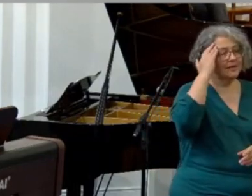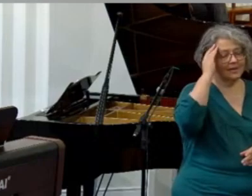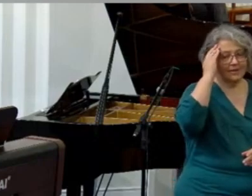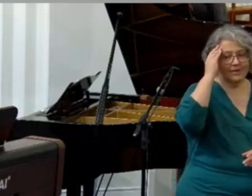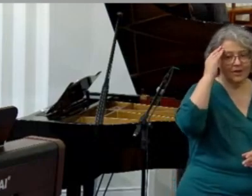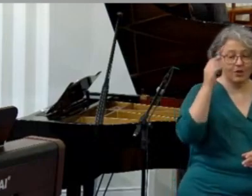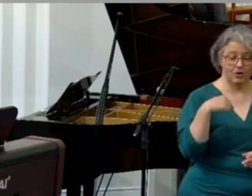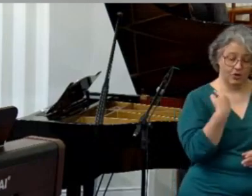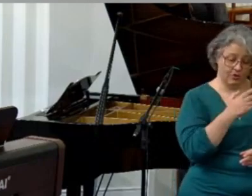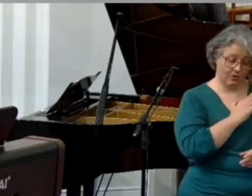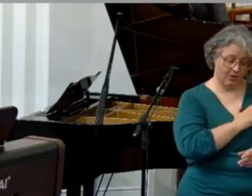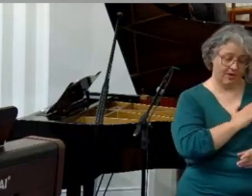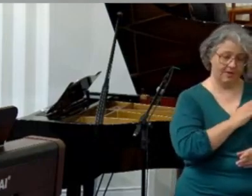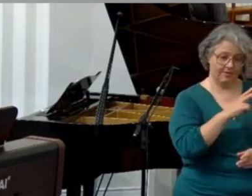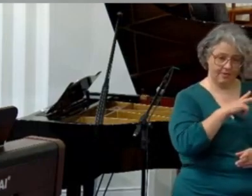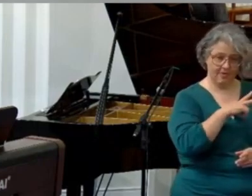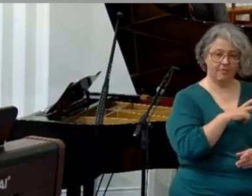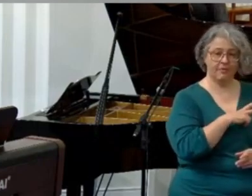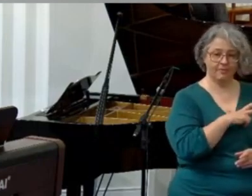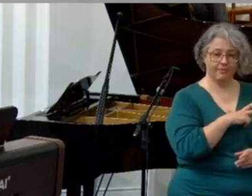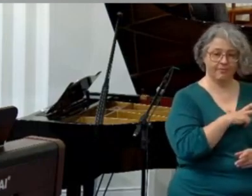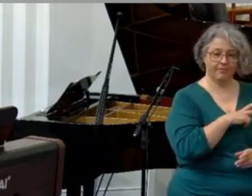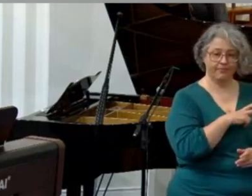próprio coração.